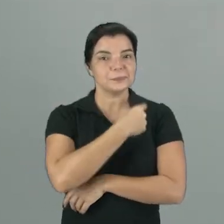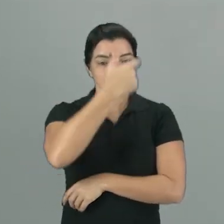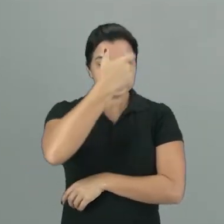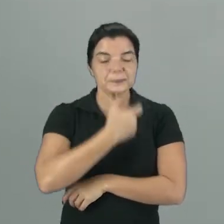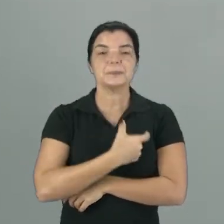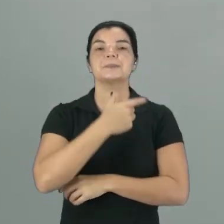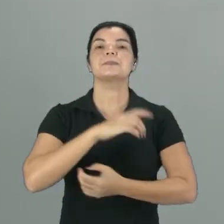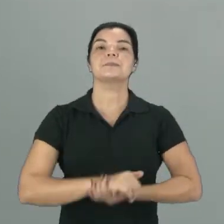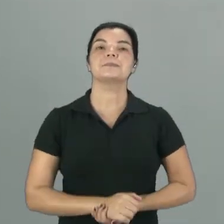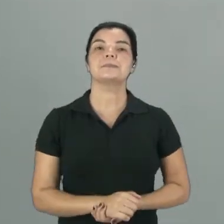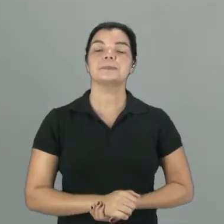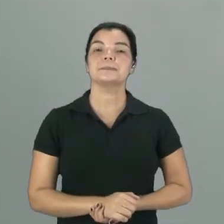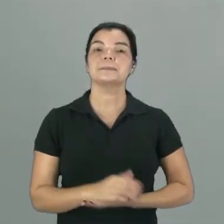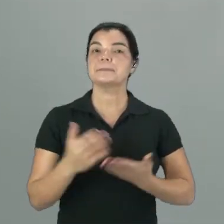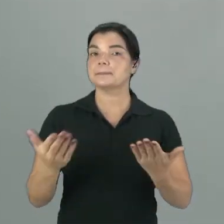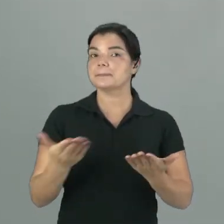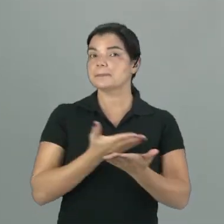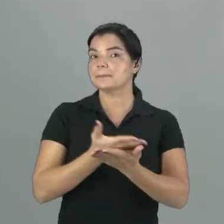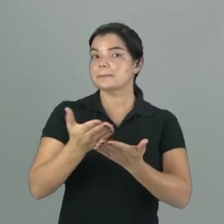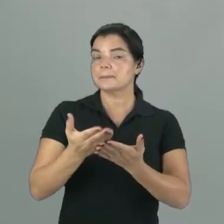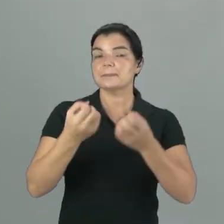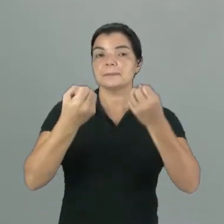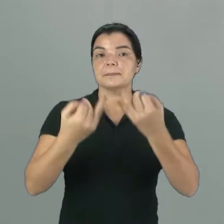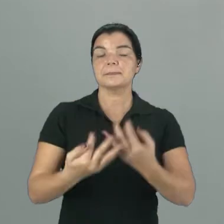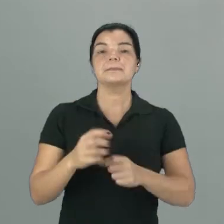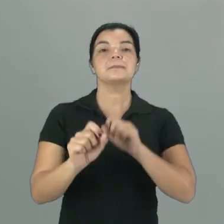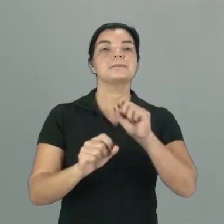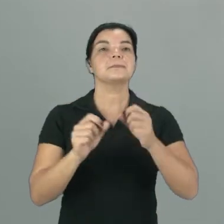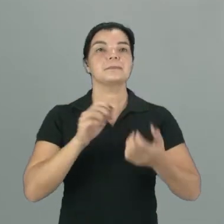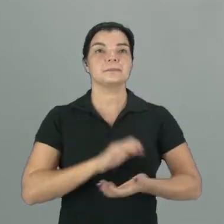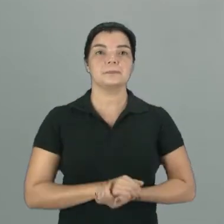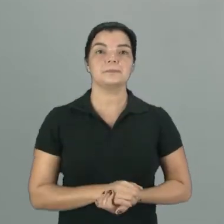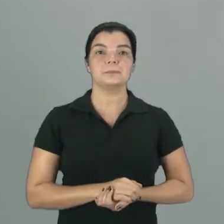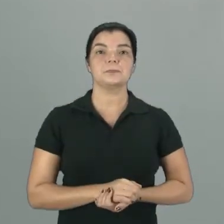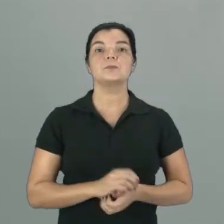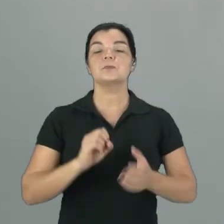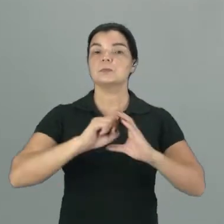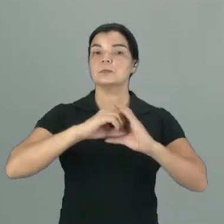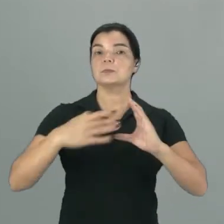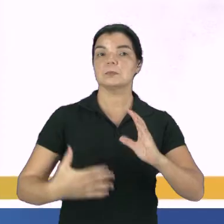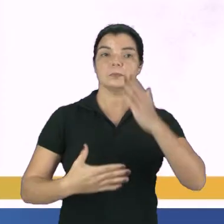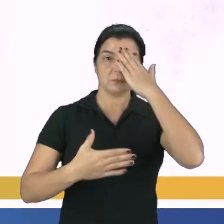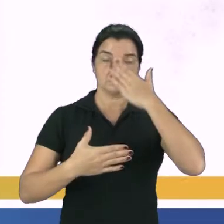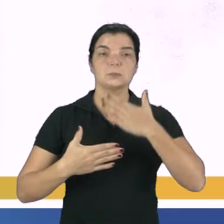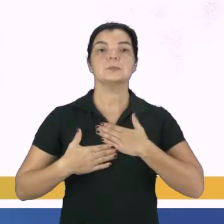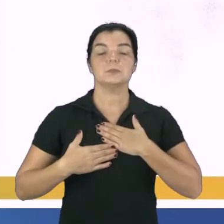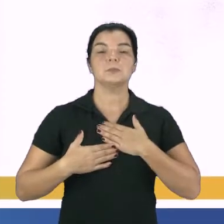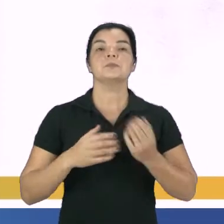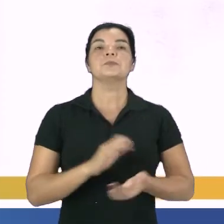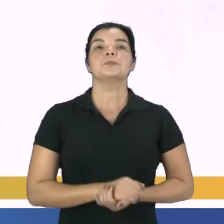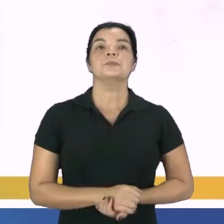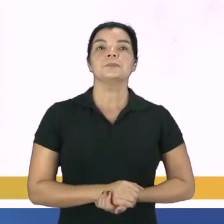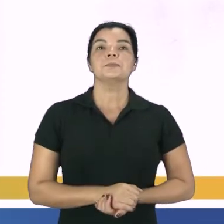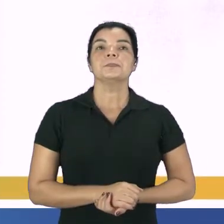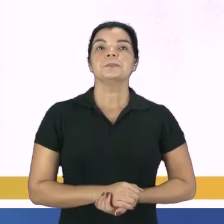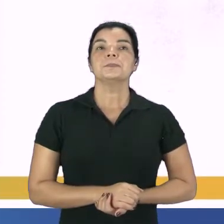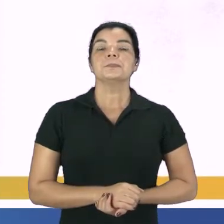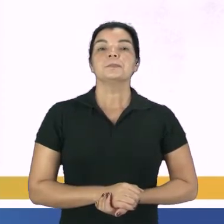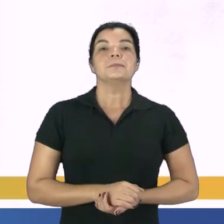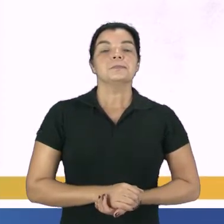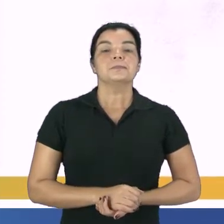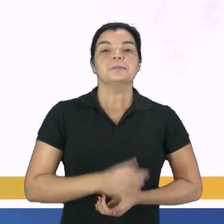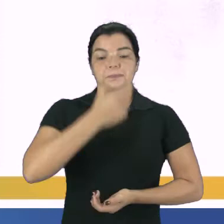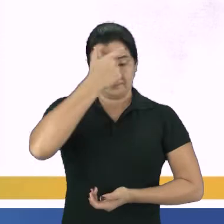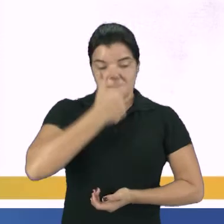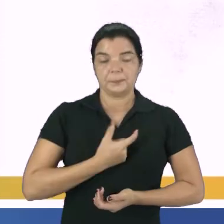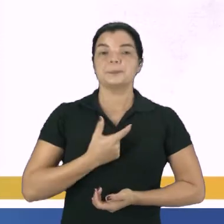ok? E aí a gente vai iniciar falando um pouquinho sobre essas características físicas. Iniciando aí com physical appearance, que é a